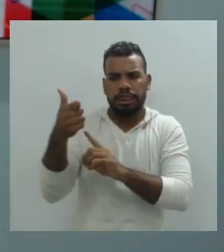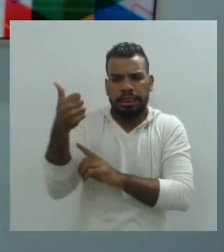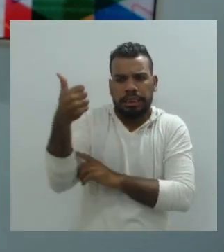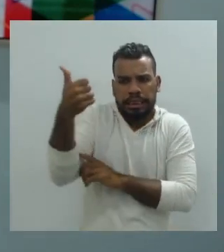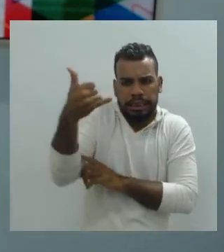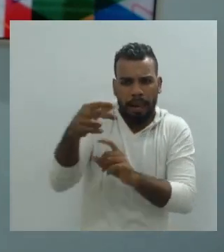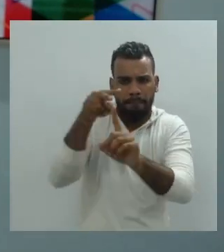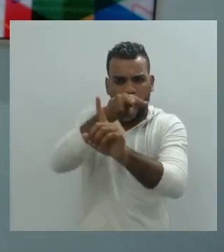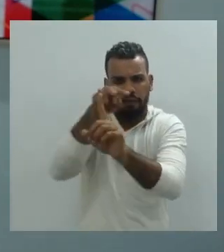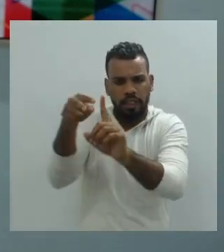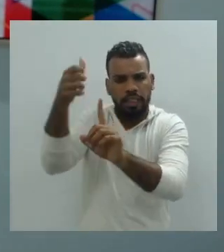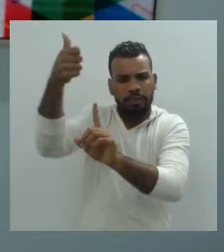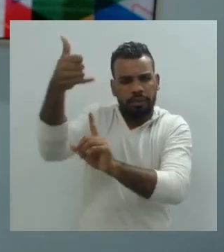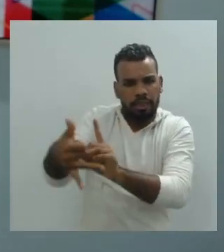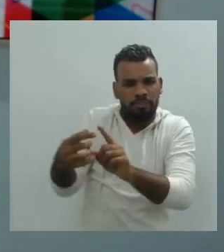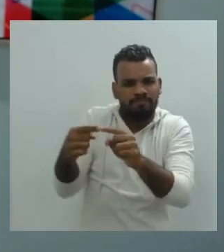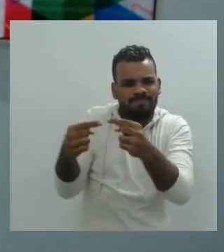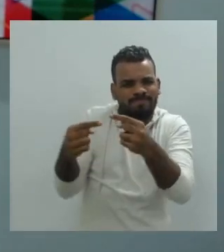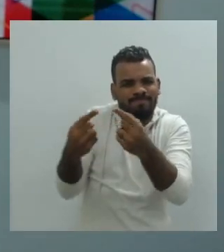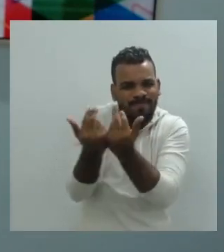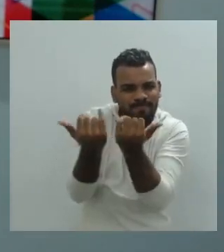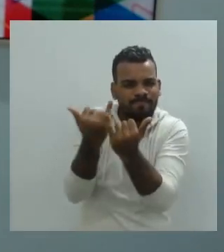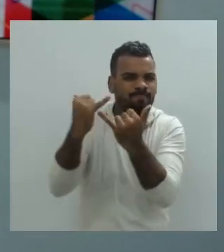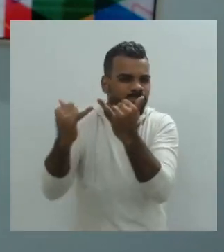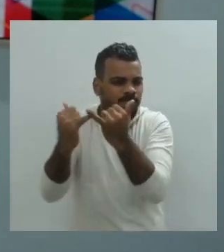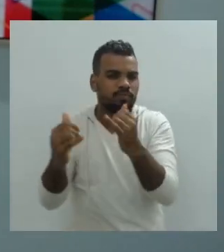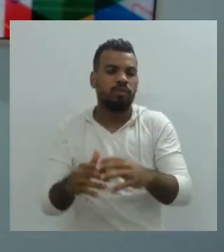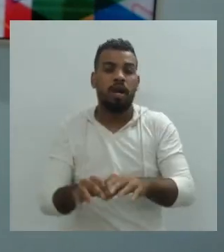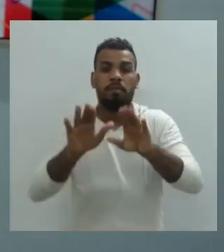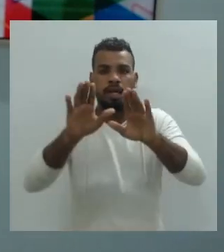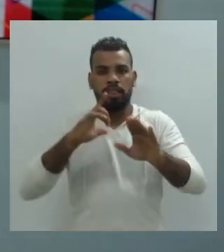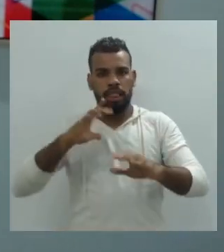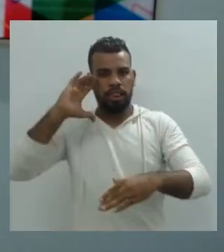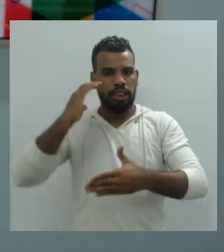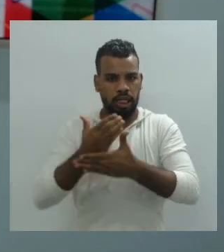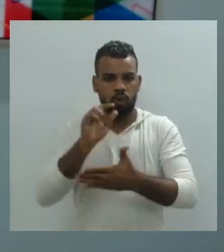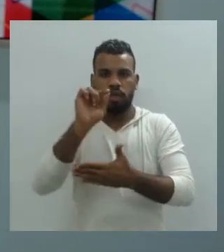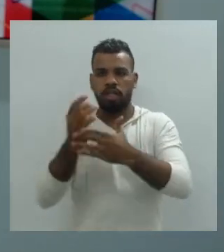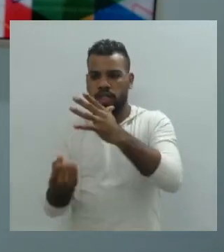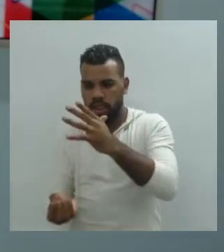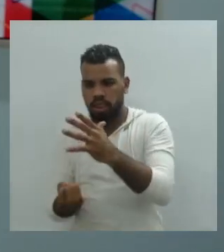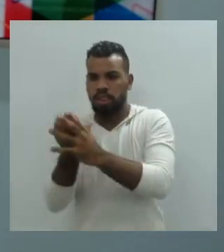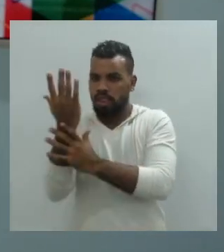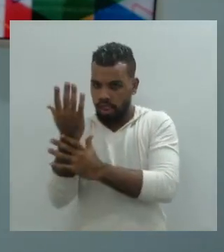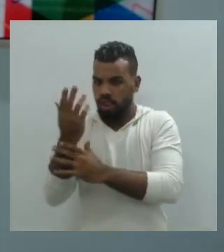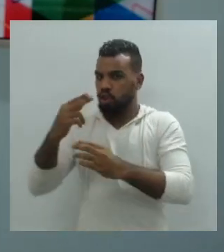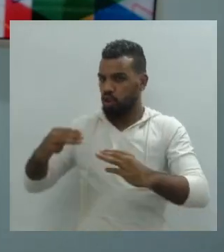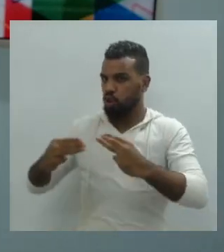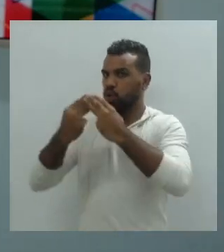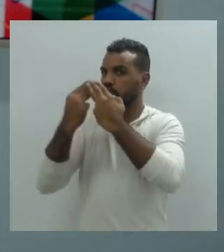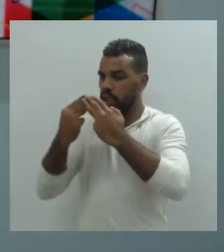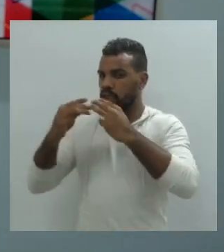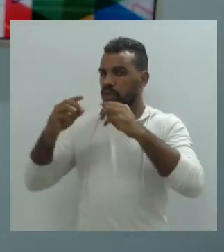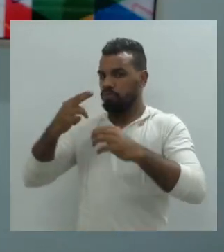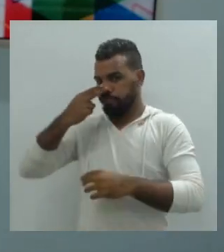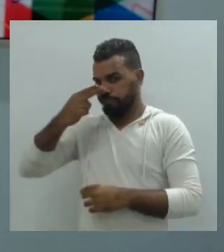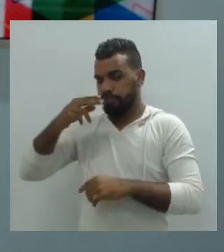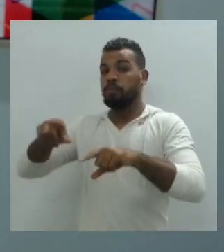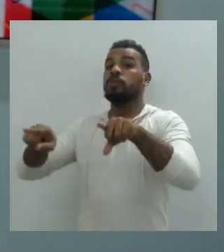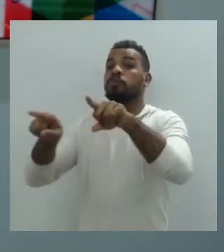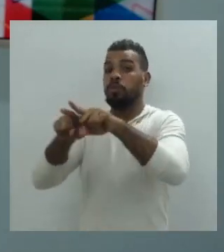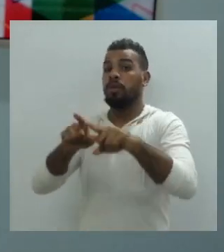explicações bastante semelhantes. Então, além da tese criacionista judaico-cristã, nós também